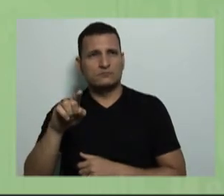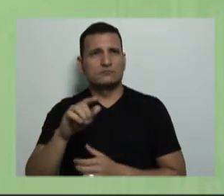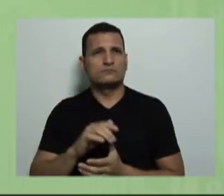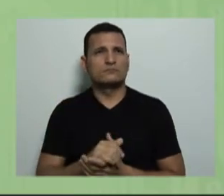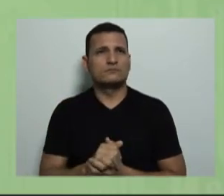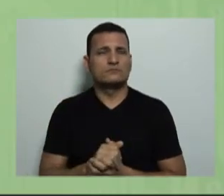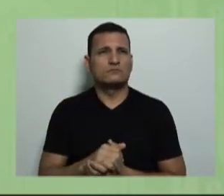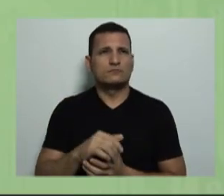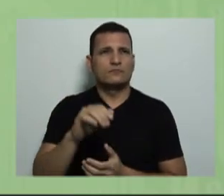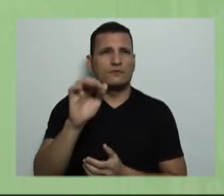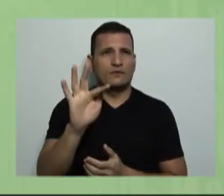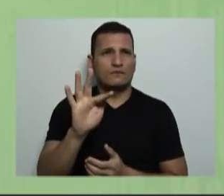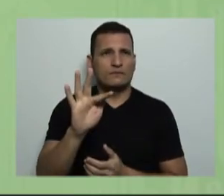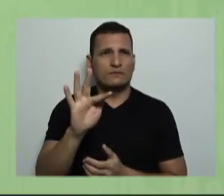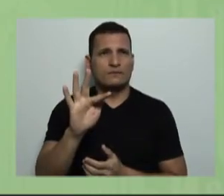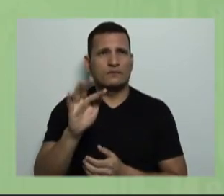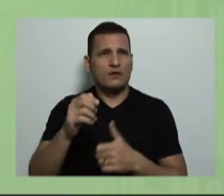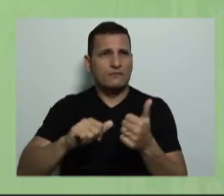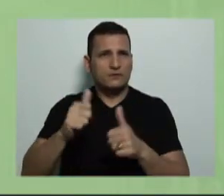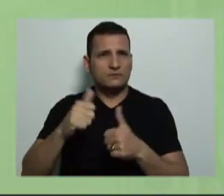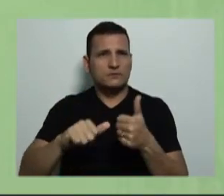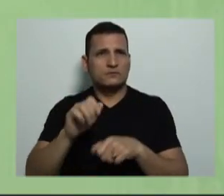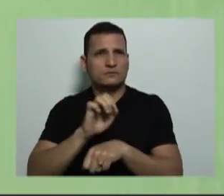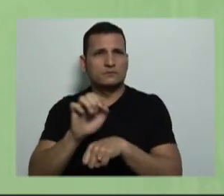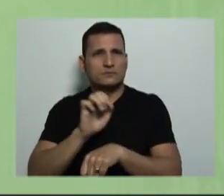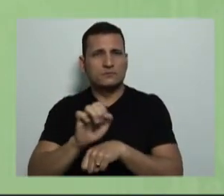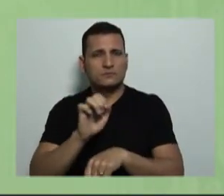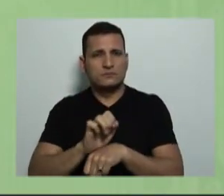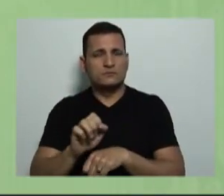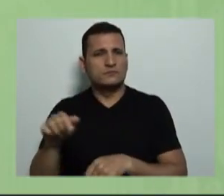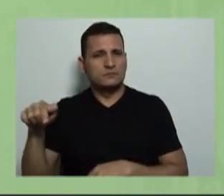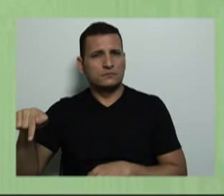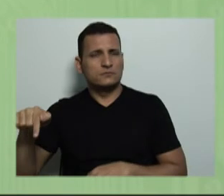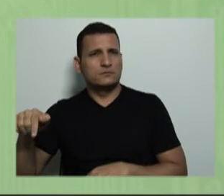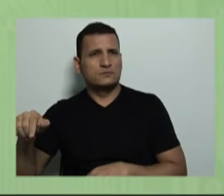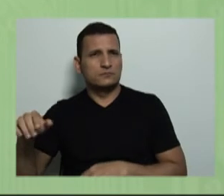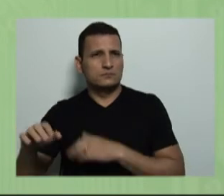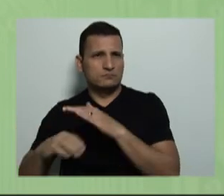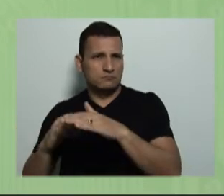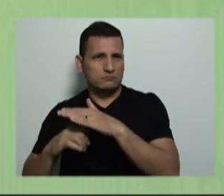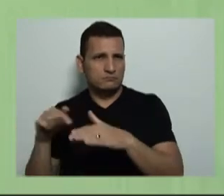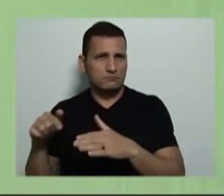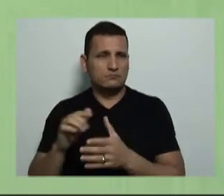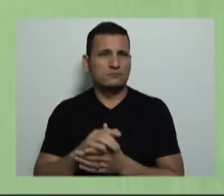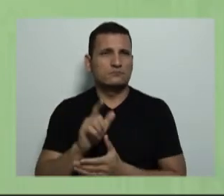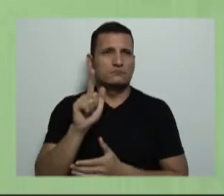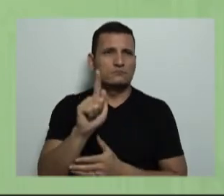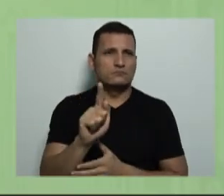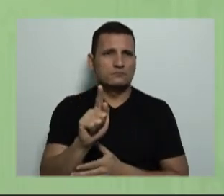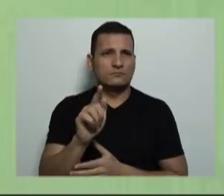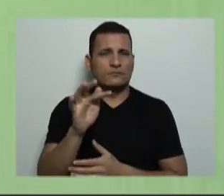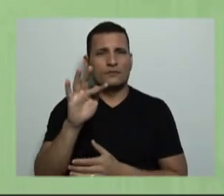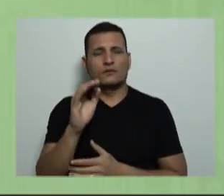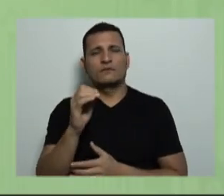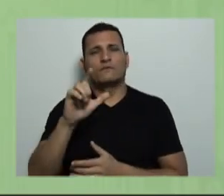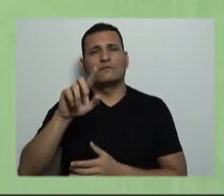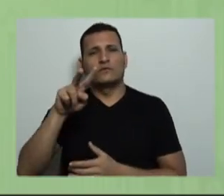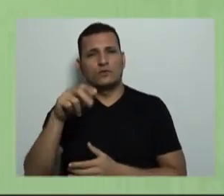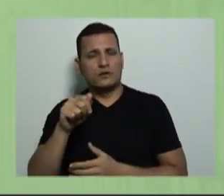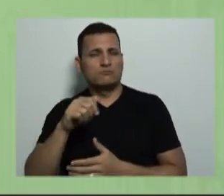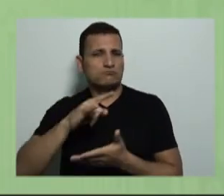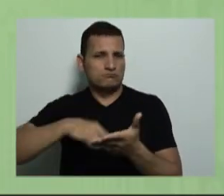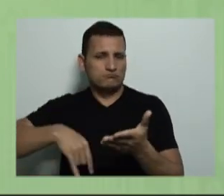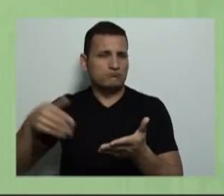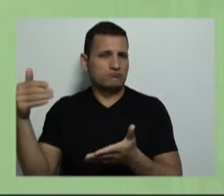orientador. Letra F. Avaliação do estagiário pela concedente. G. Folha de frequência de